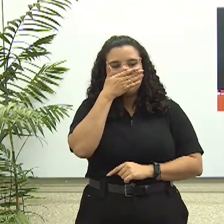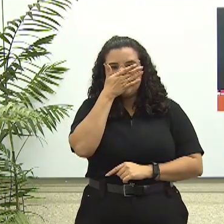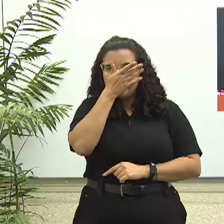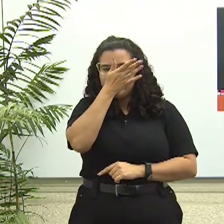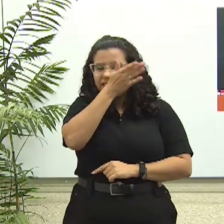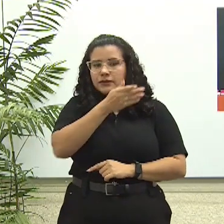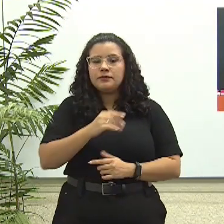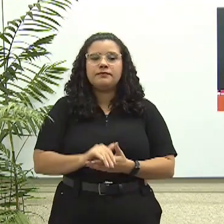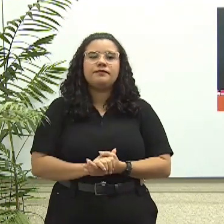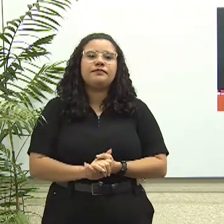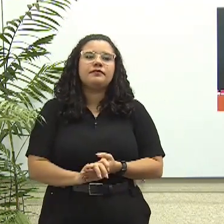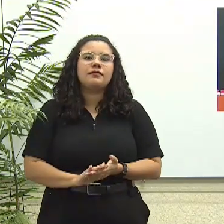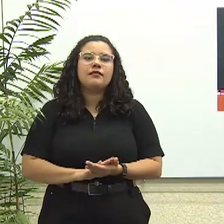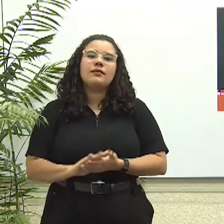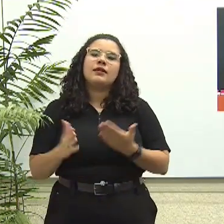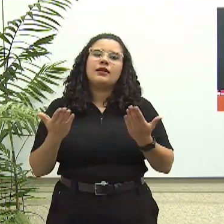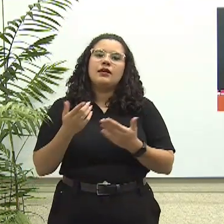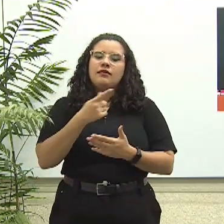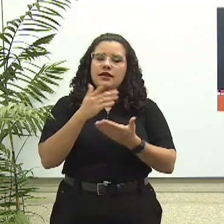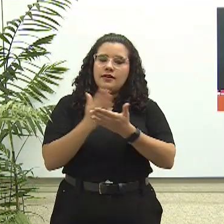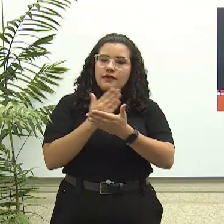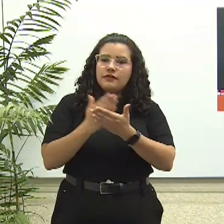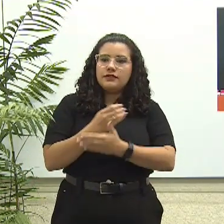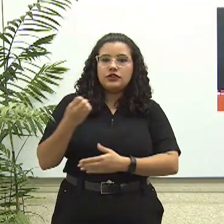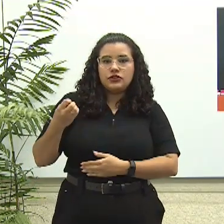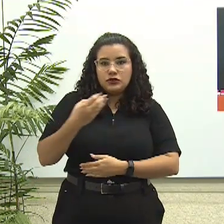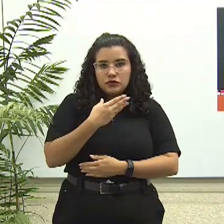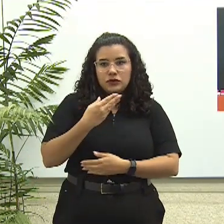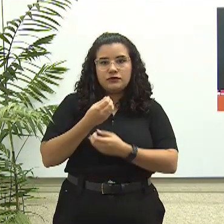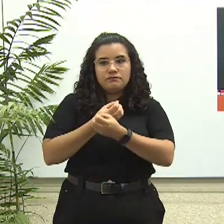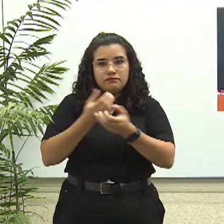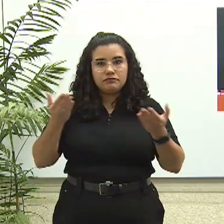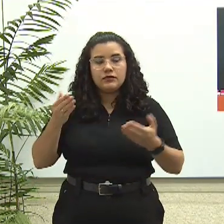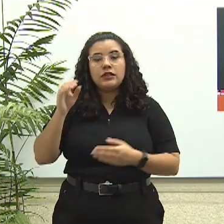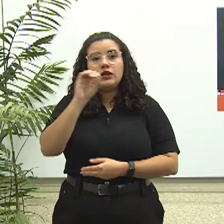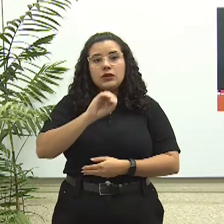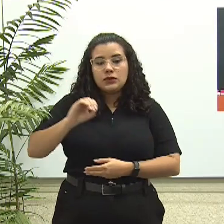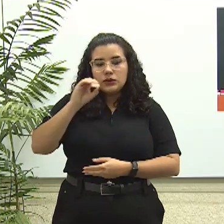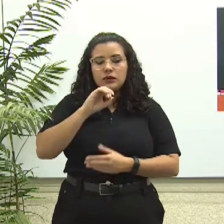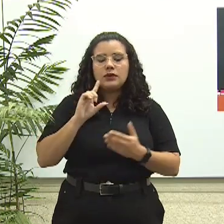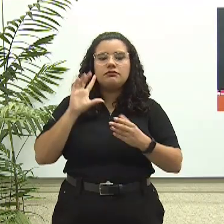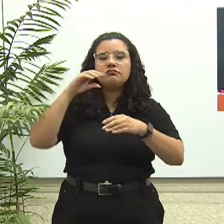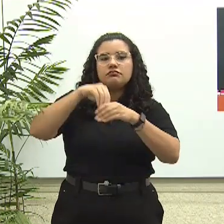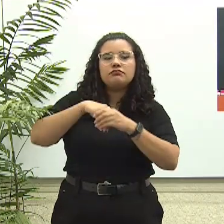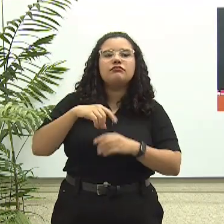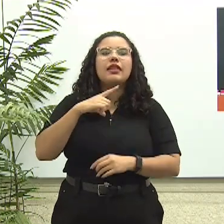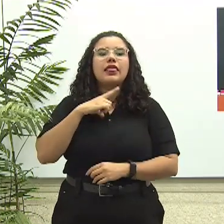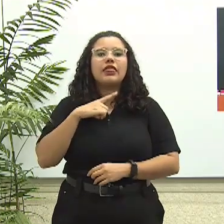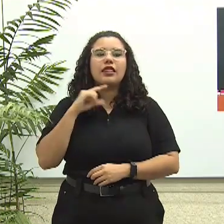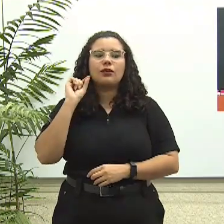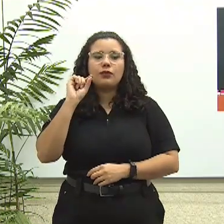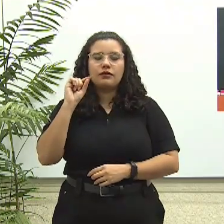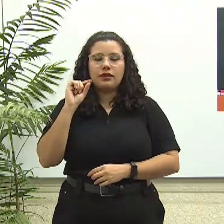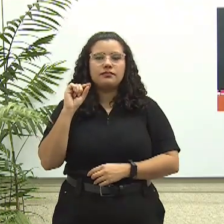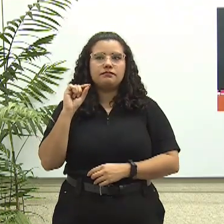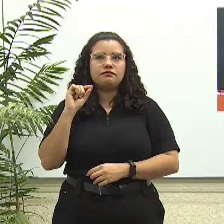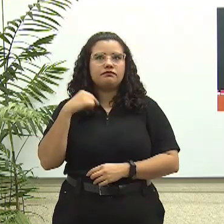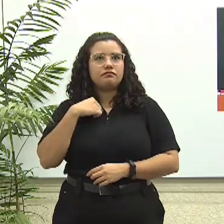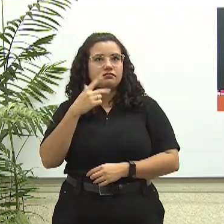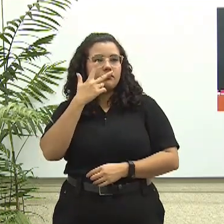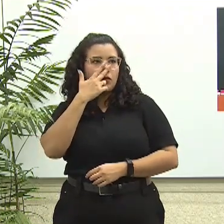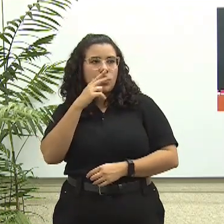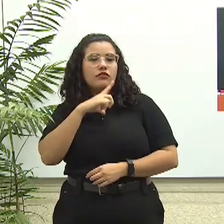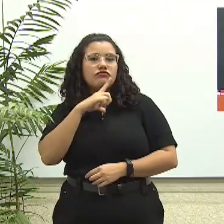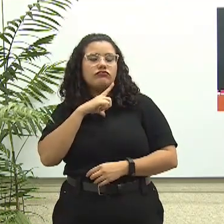agora repaginado relançado em outubro ele aborda eh cinco se não me engano cinco pautas nós